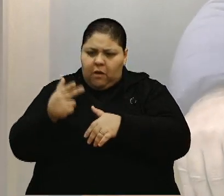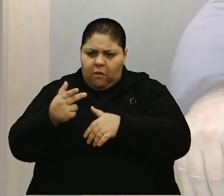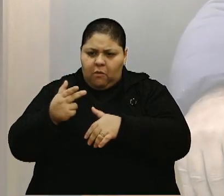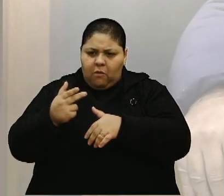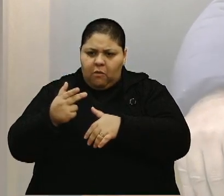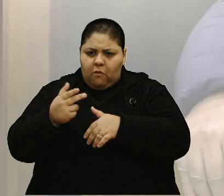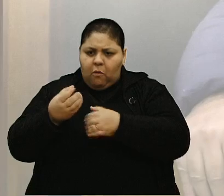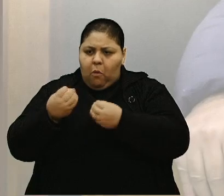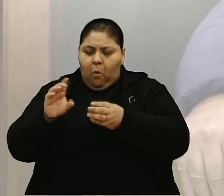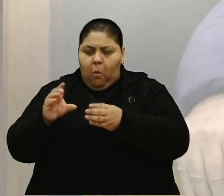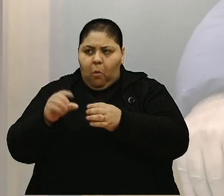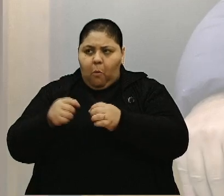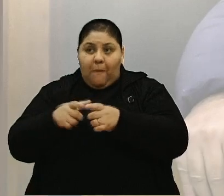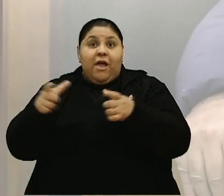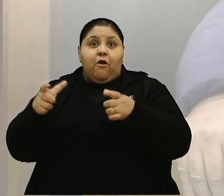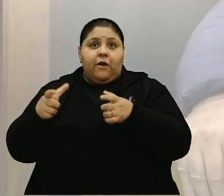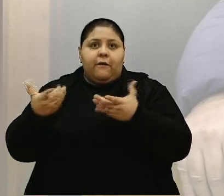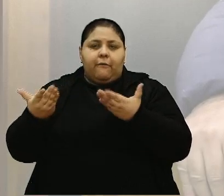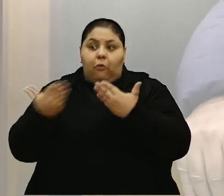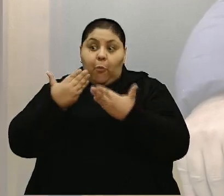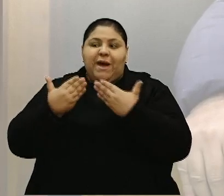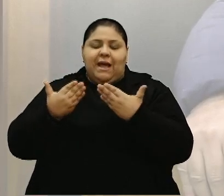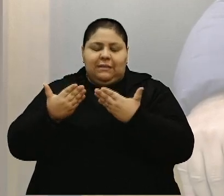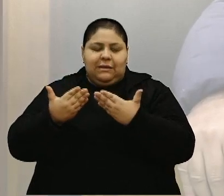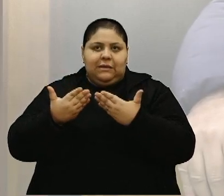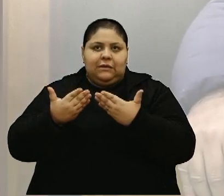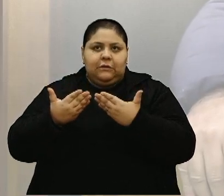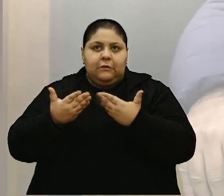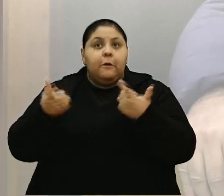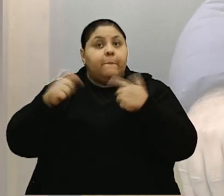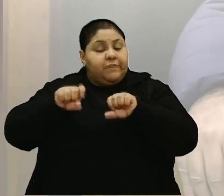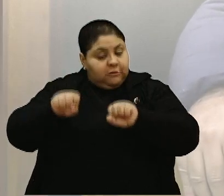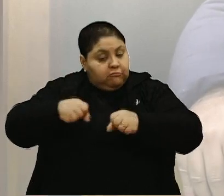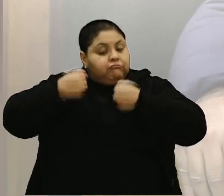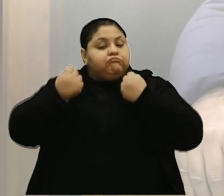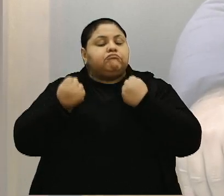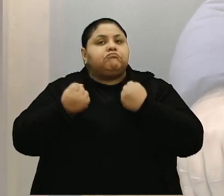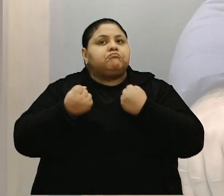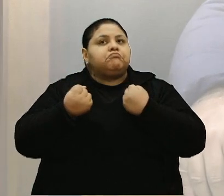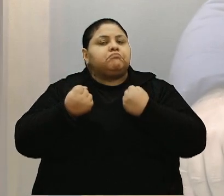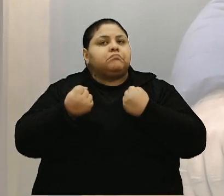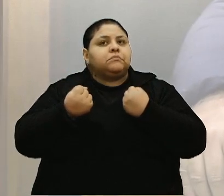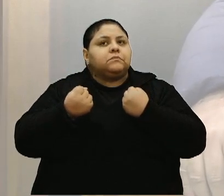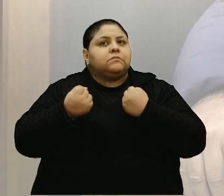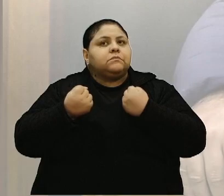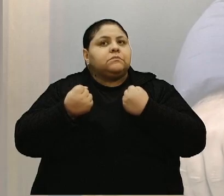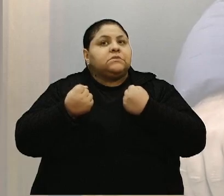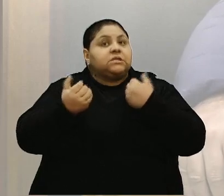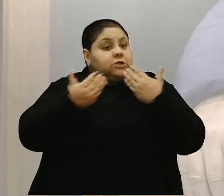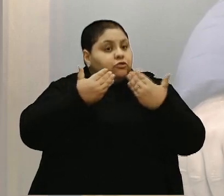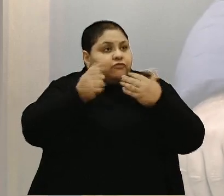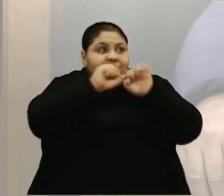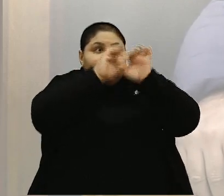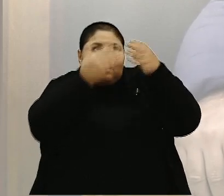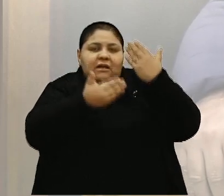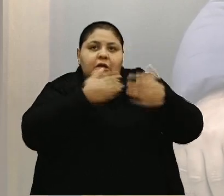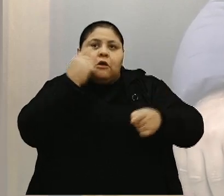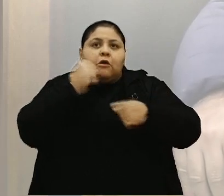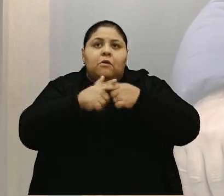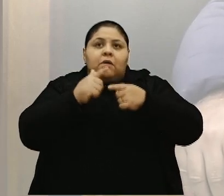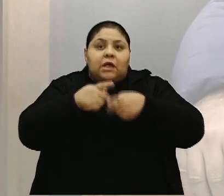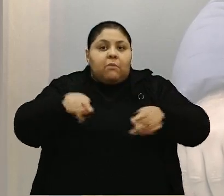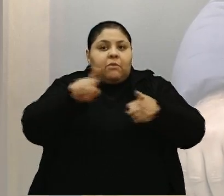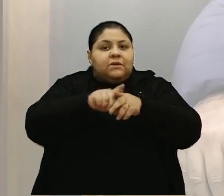tivemos? Tem risco? Nós precisamos enfrentar essas dúvidas, porque a população quer